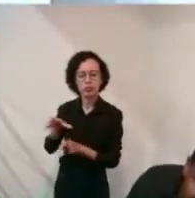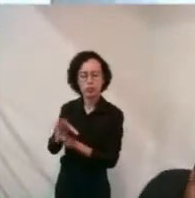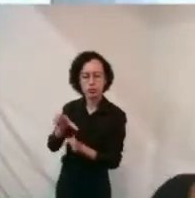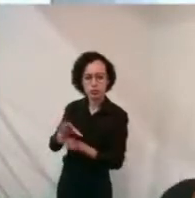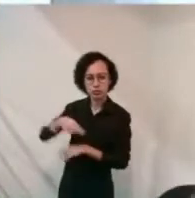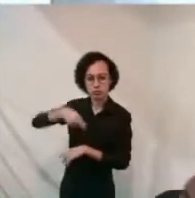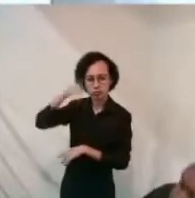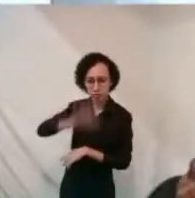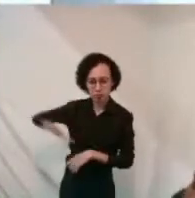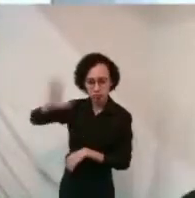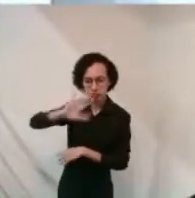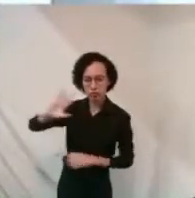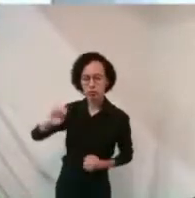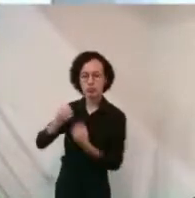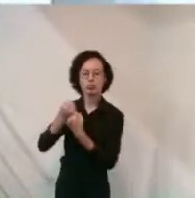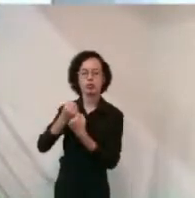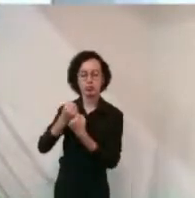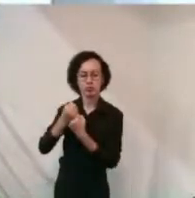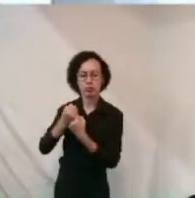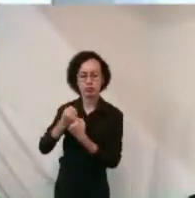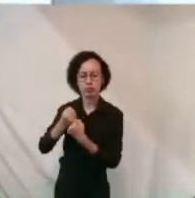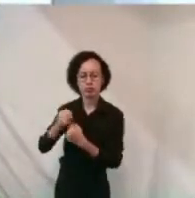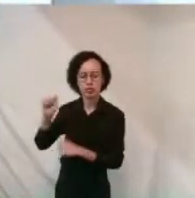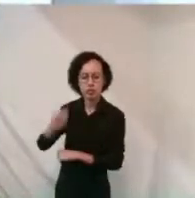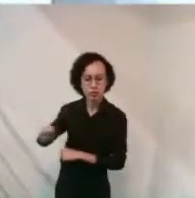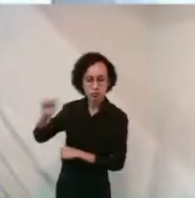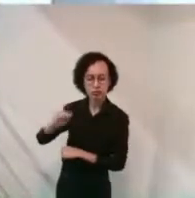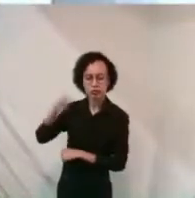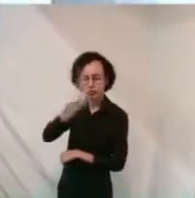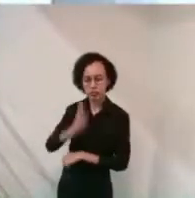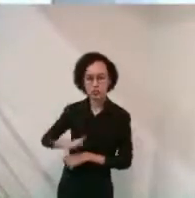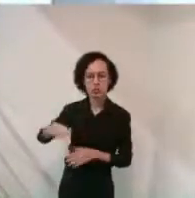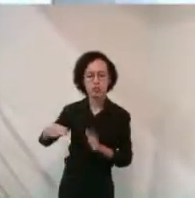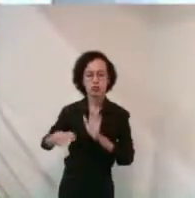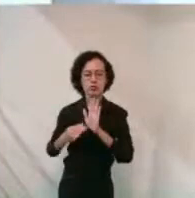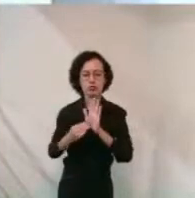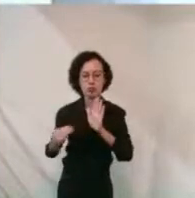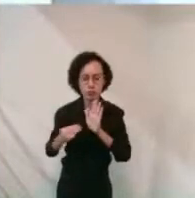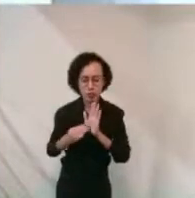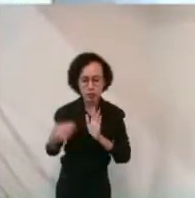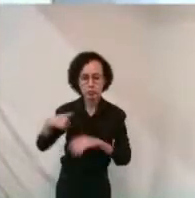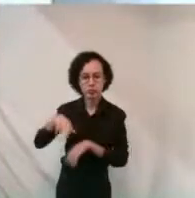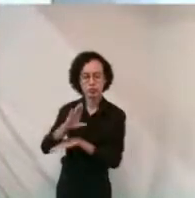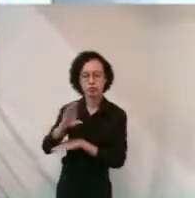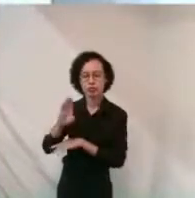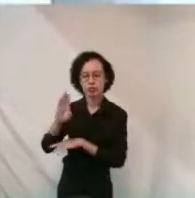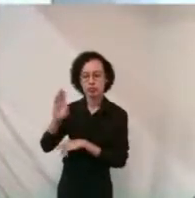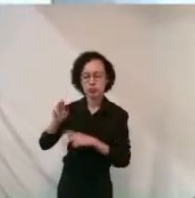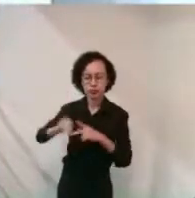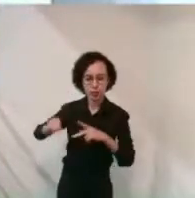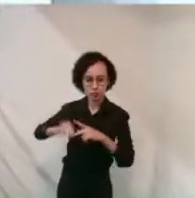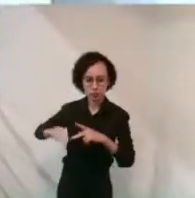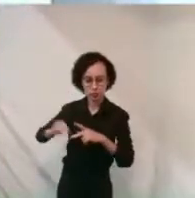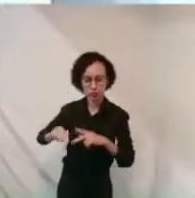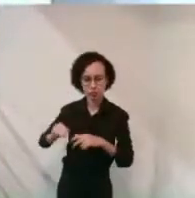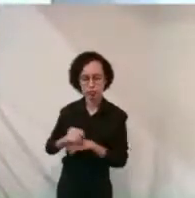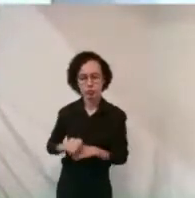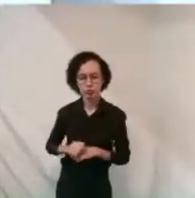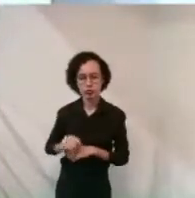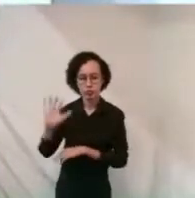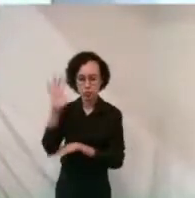Ministério Público, com apoio da Associação Brasileira dos Membros do Ministério Público do Meio